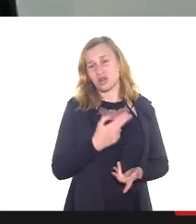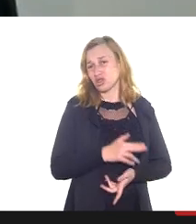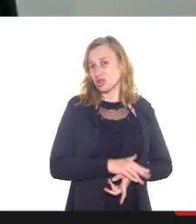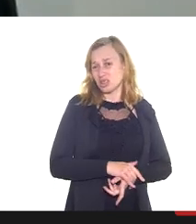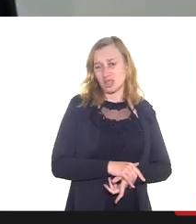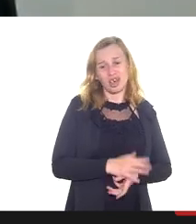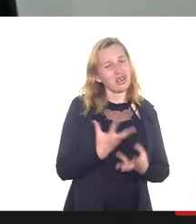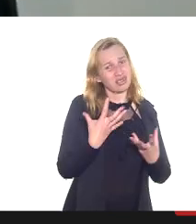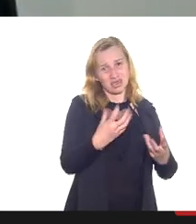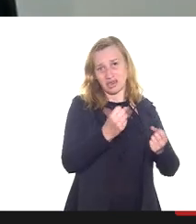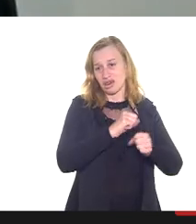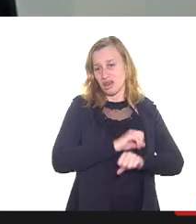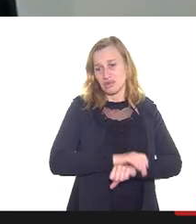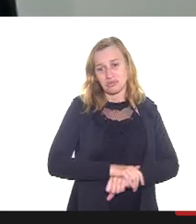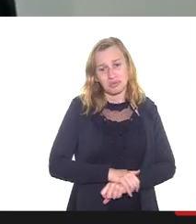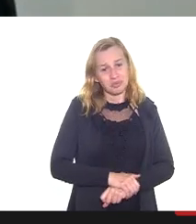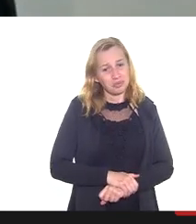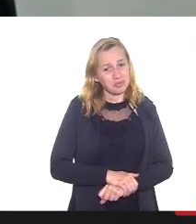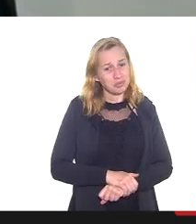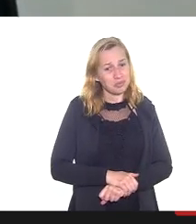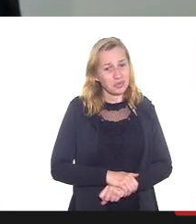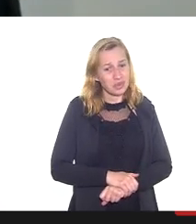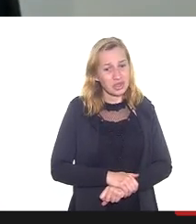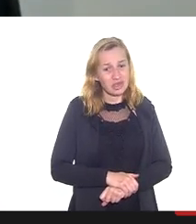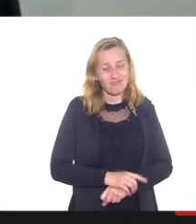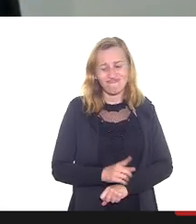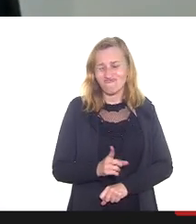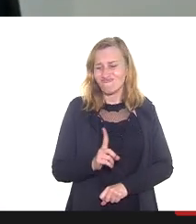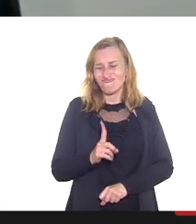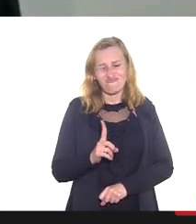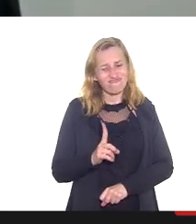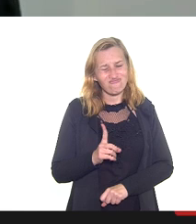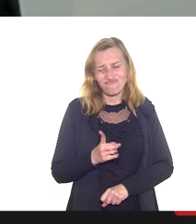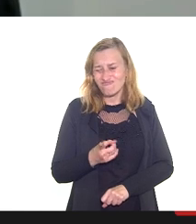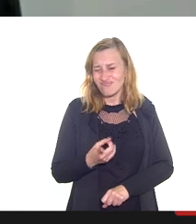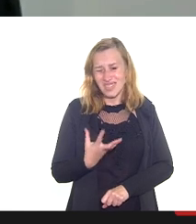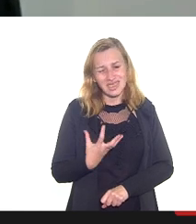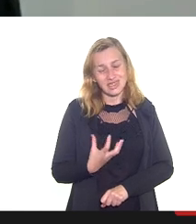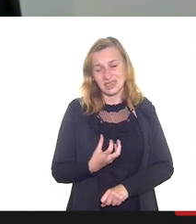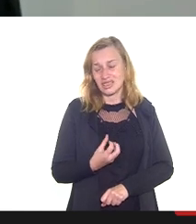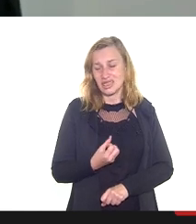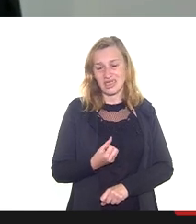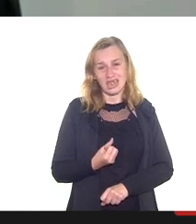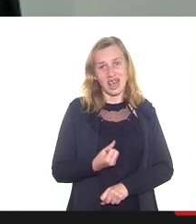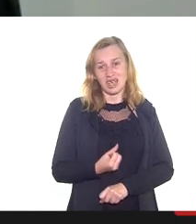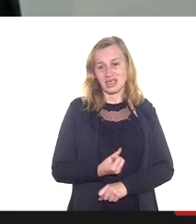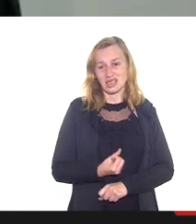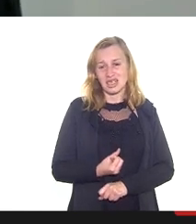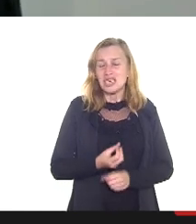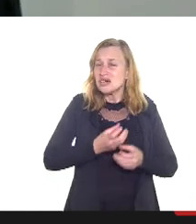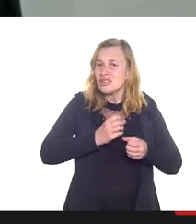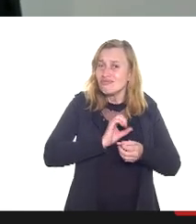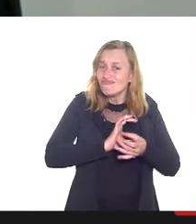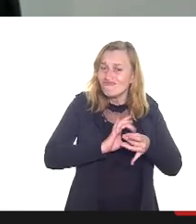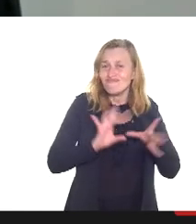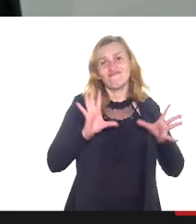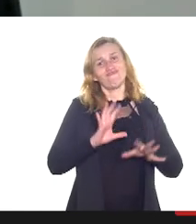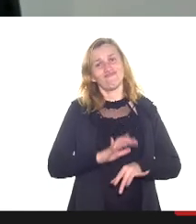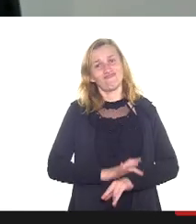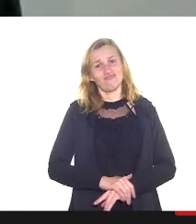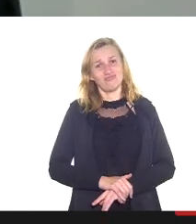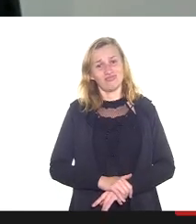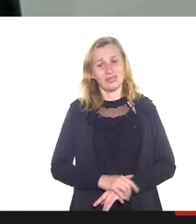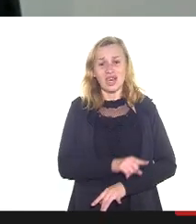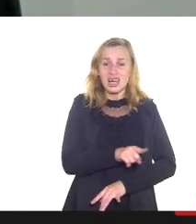alguma, admitir. É algo que nós não podemos, de forma alguma, permitir.